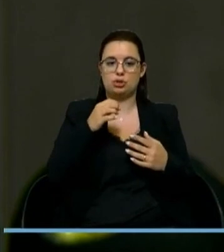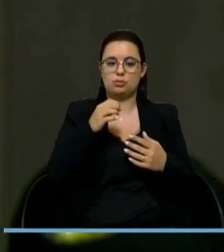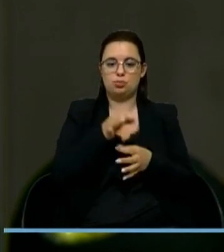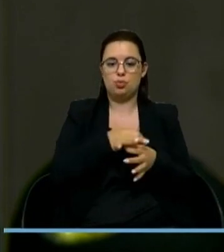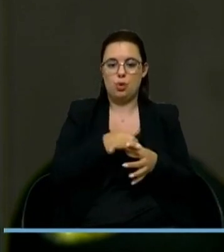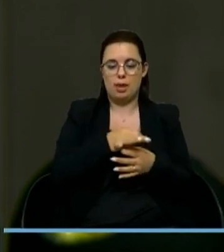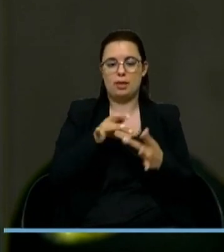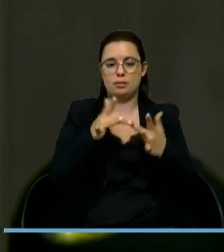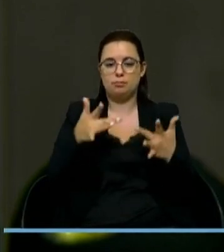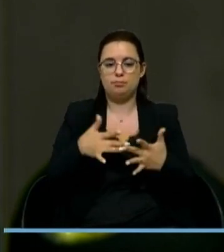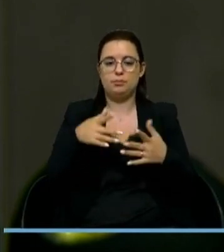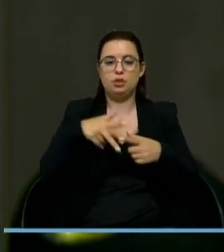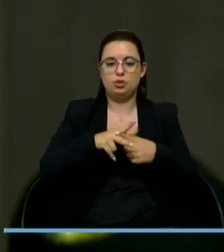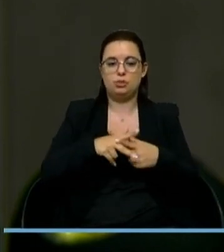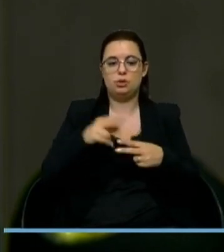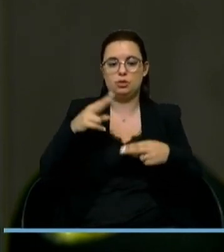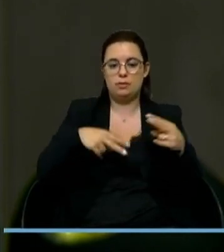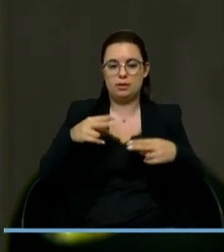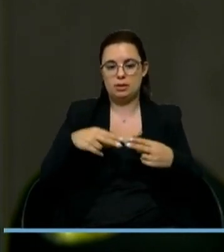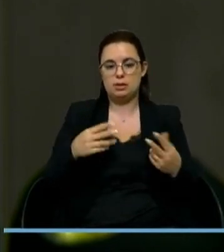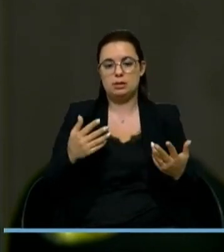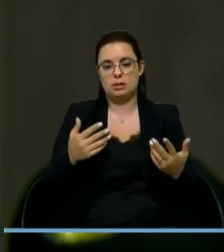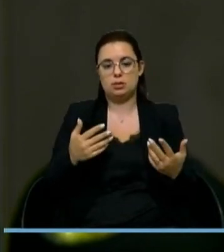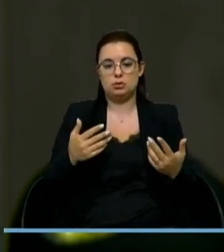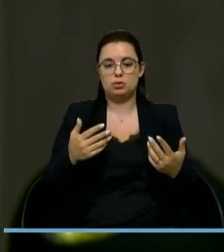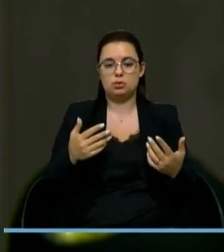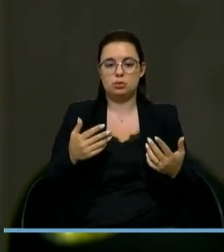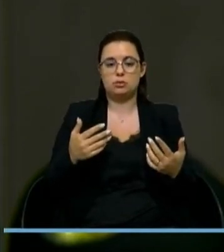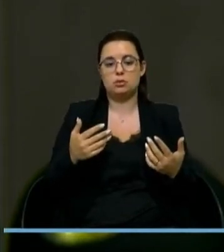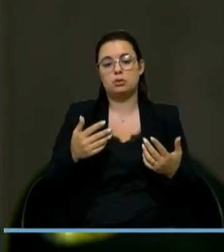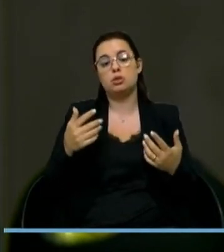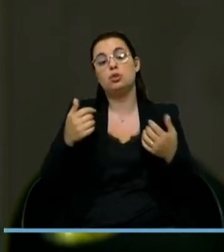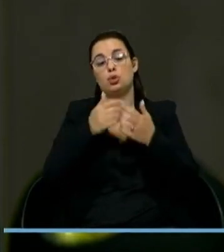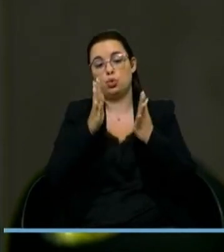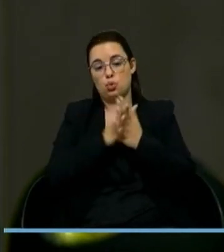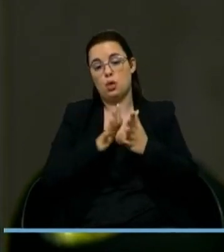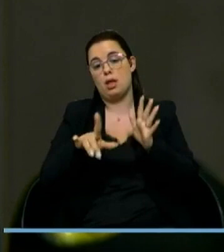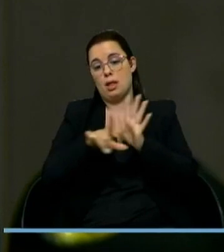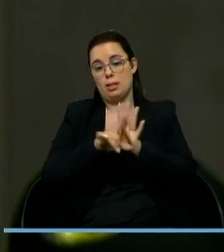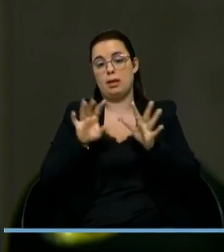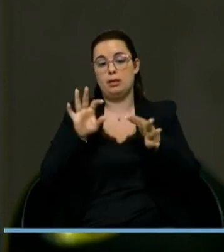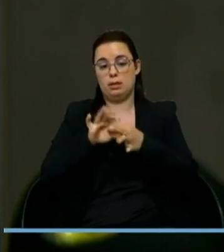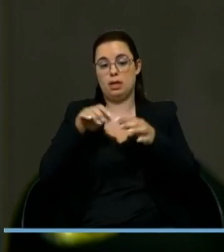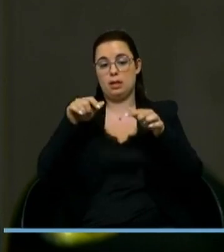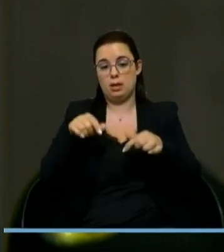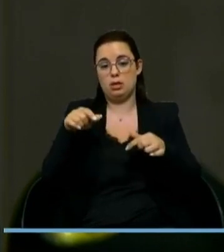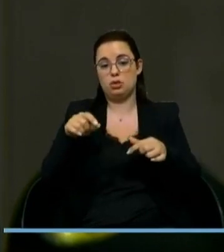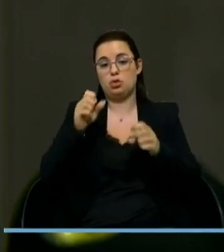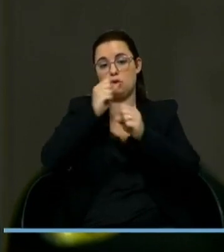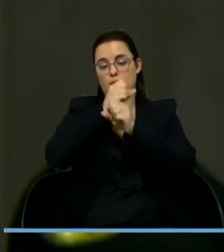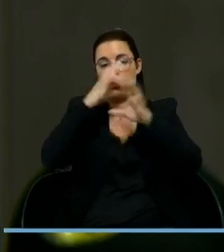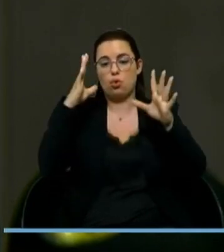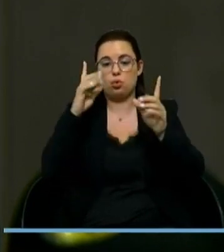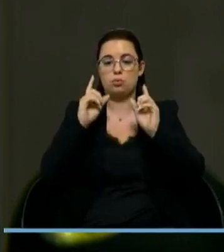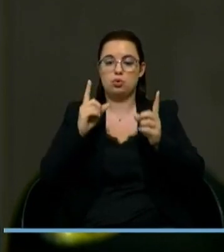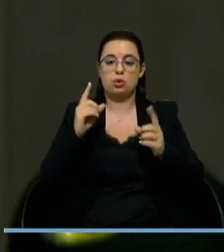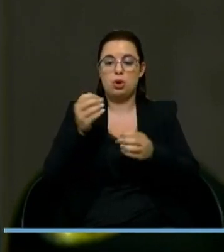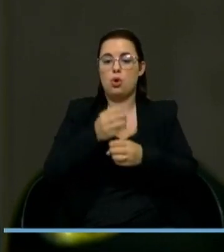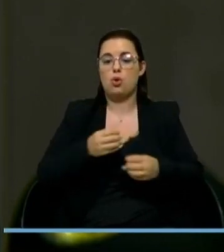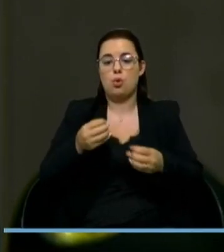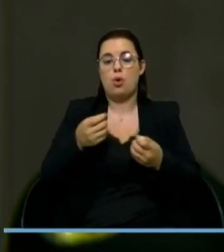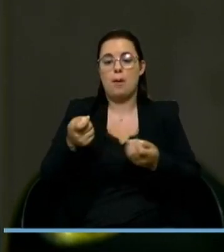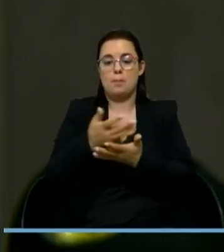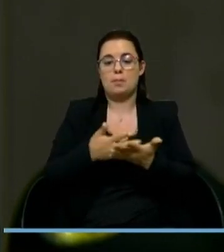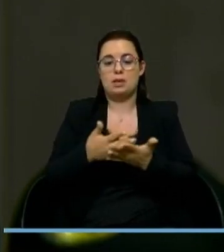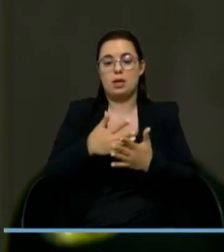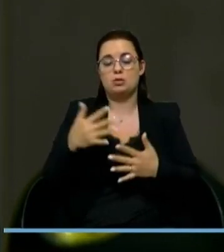criptoativos de instrumentos financeiros, se aplica toda a legislação aplicável aos instrumentos financeiros, aquilo que se concluiu é que depois não havia mercado